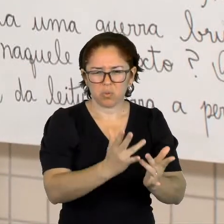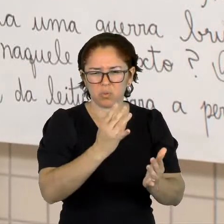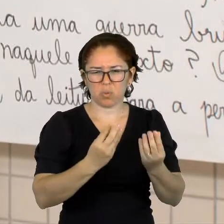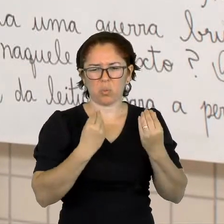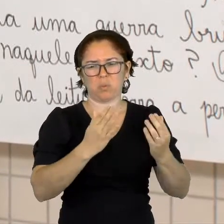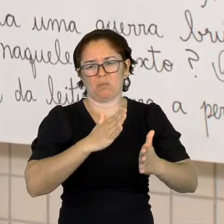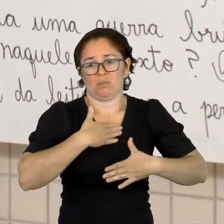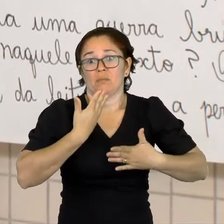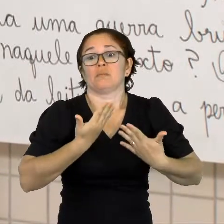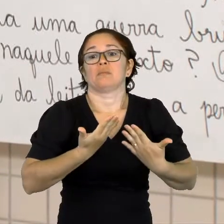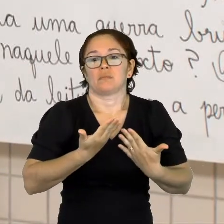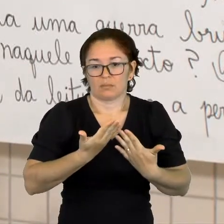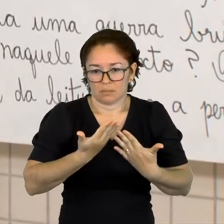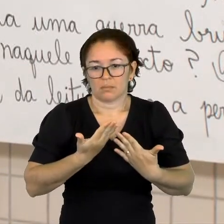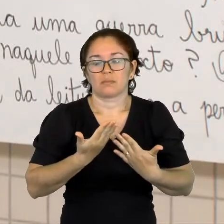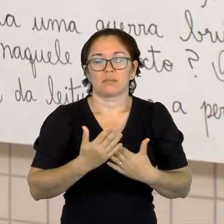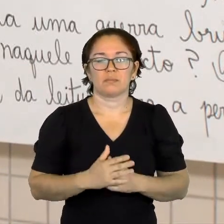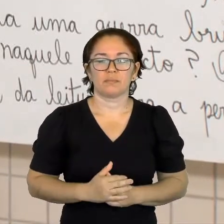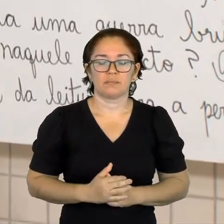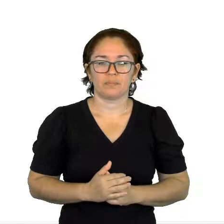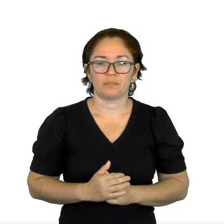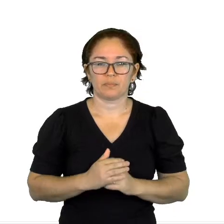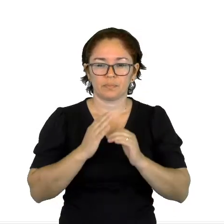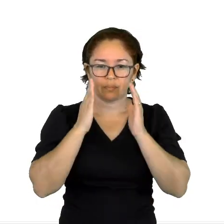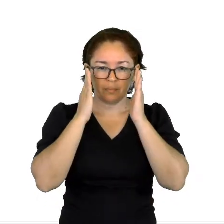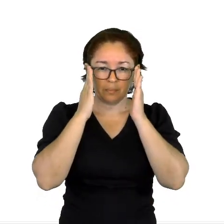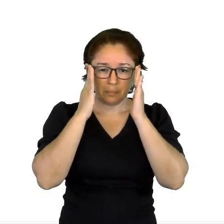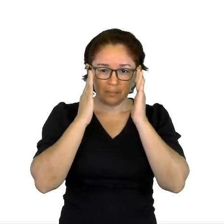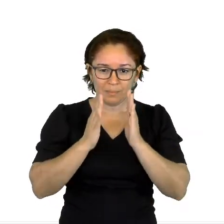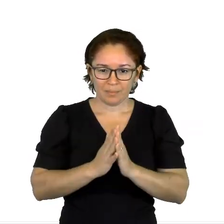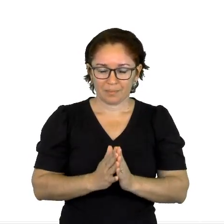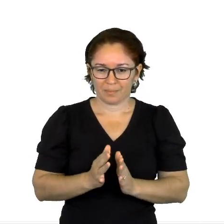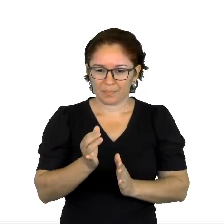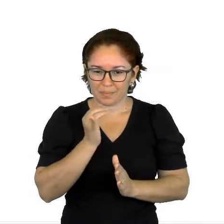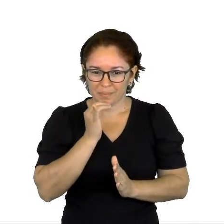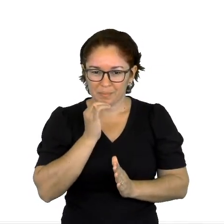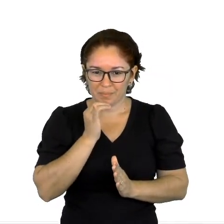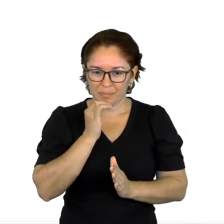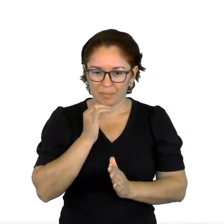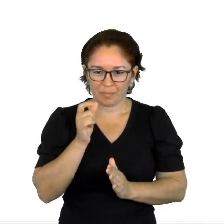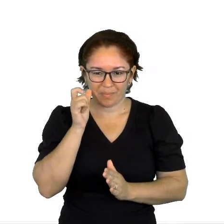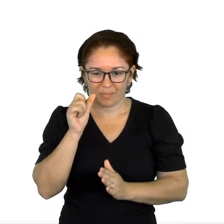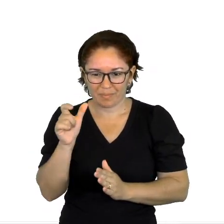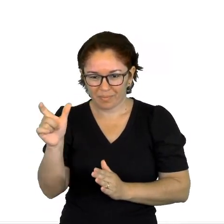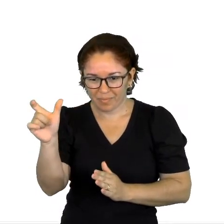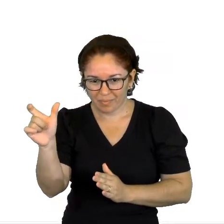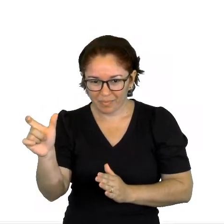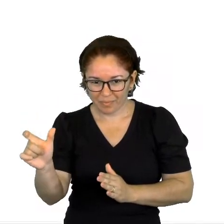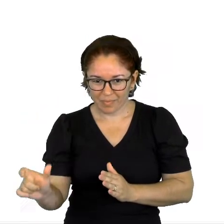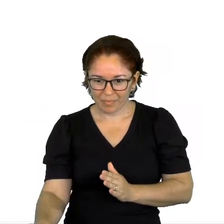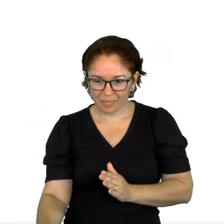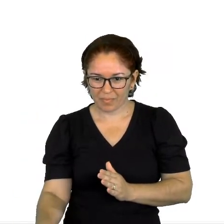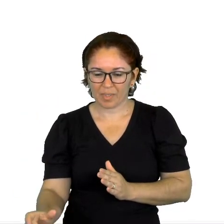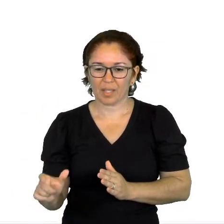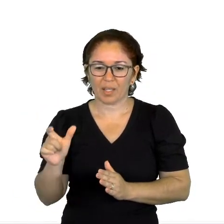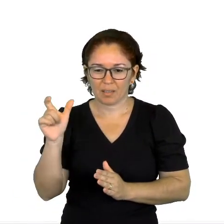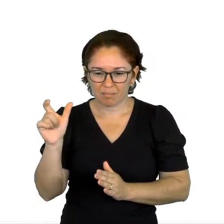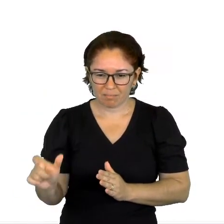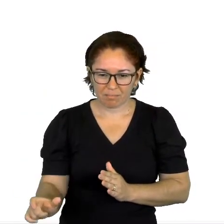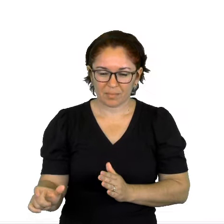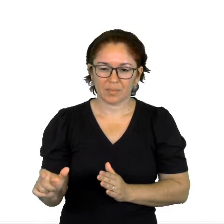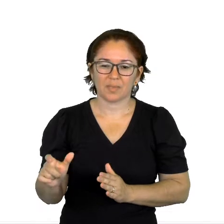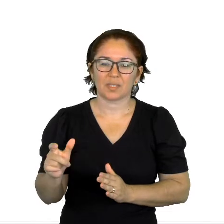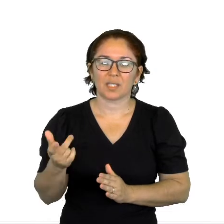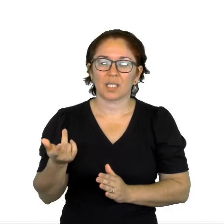prática. Continuando. A difícil relação de Lisa com os novos pais, especialmente com a